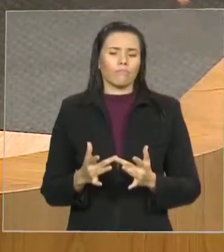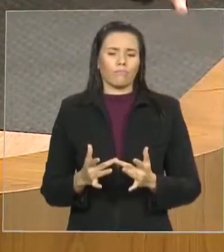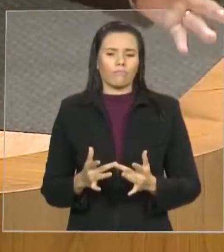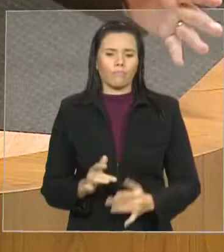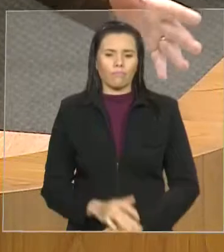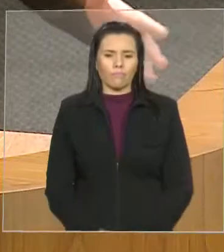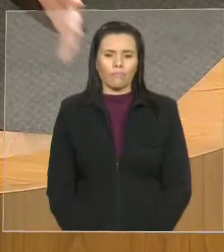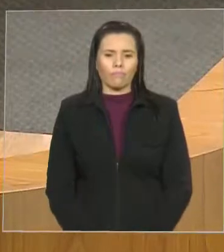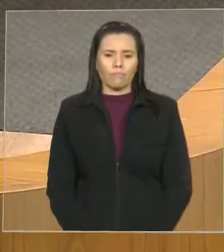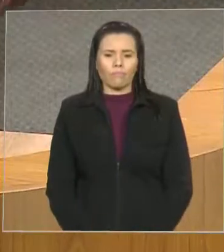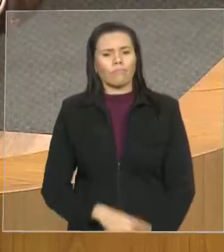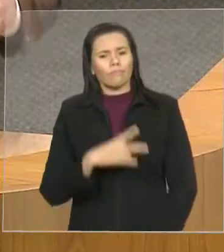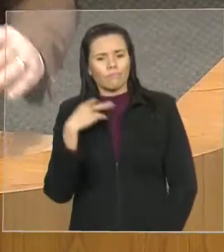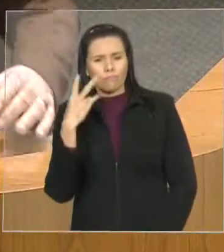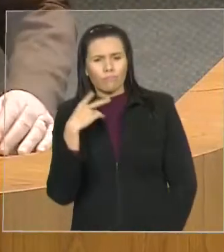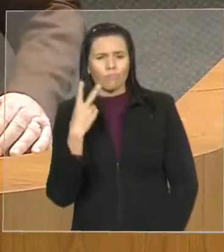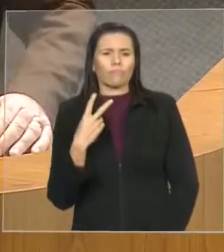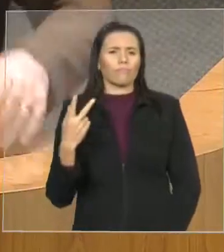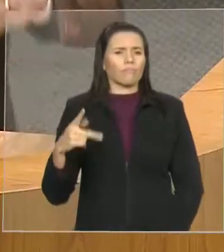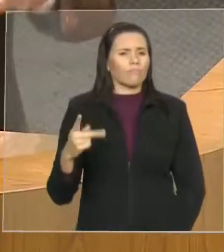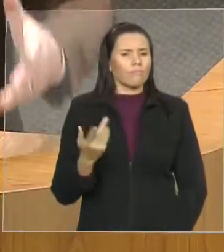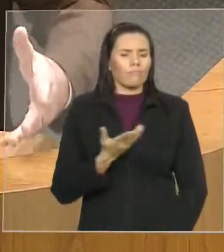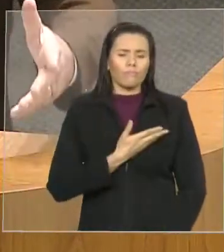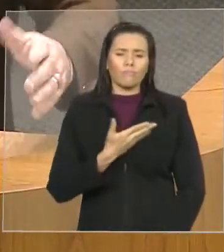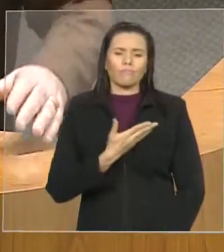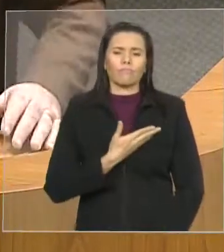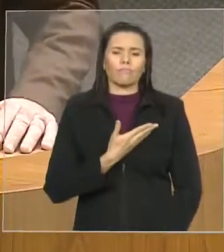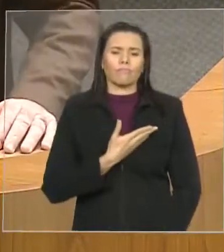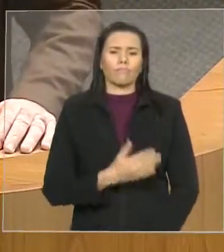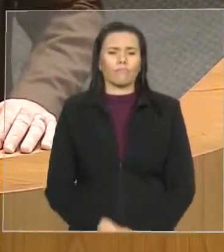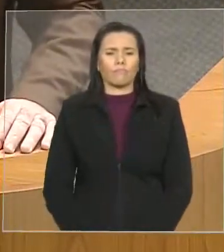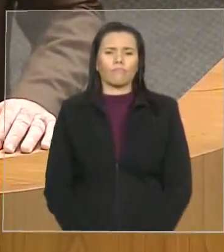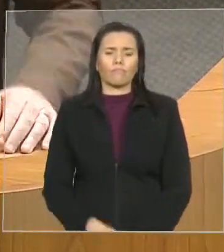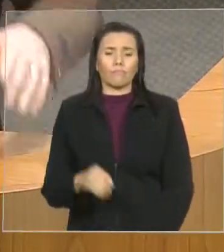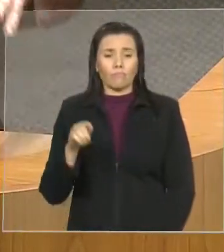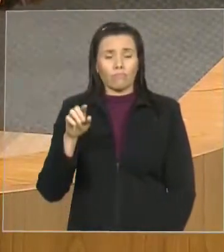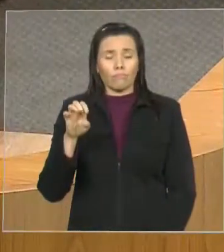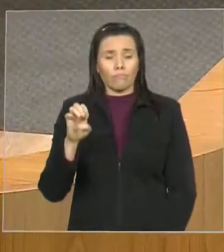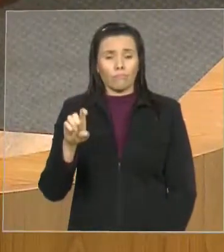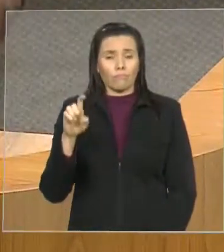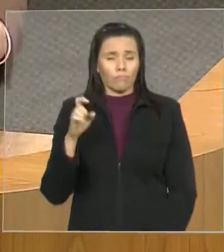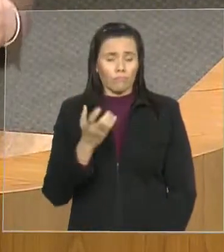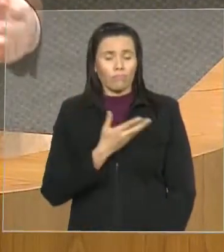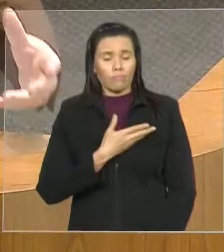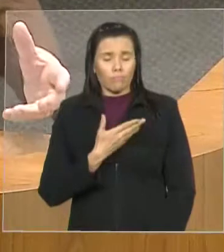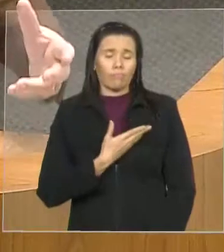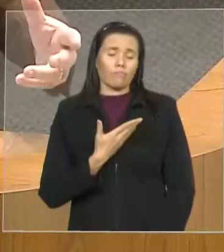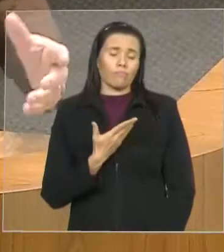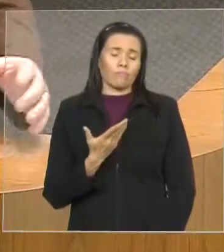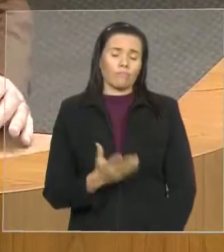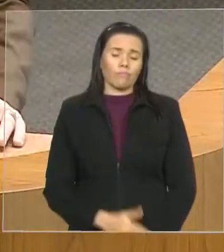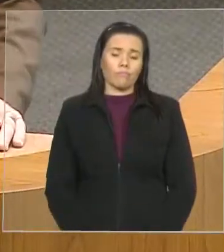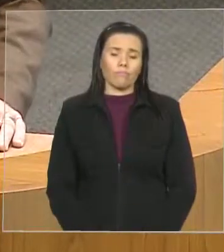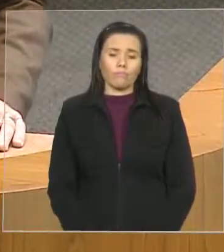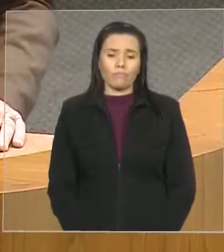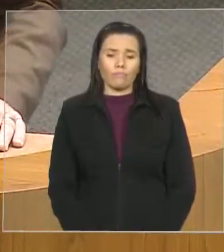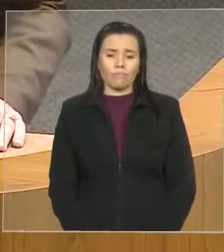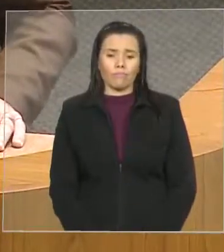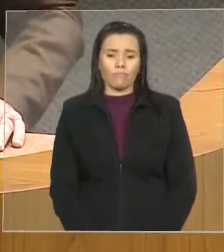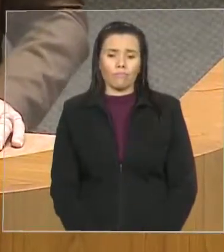com os vereadores, seus colegas, ex-colegas, conhecedor profundo da Câmara